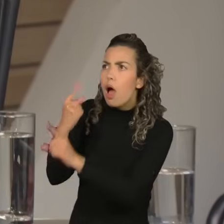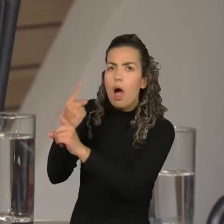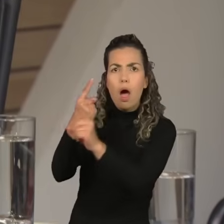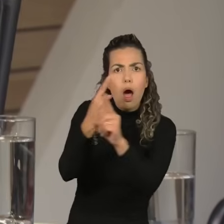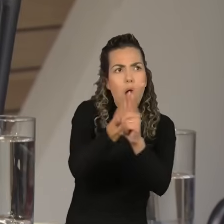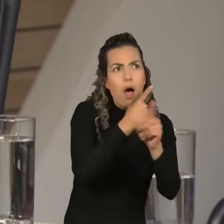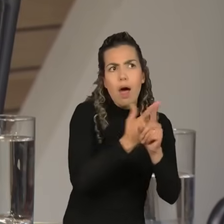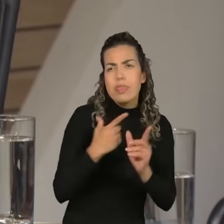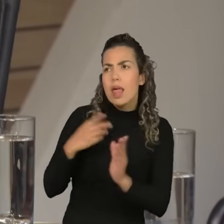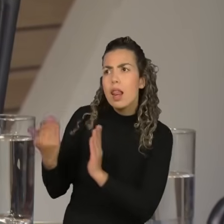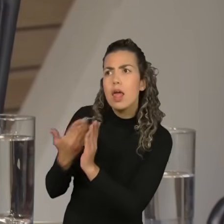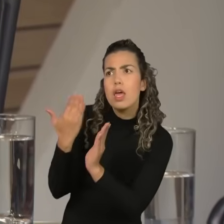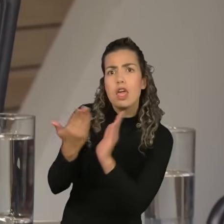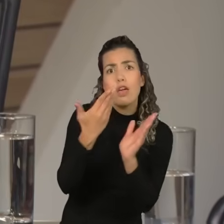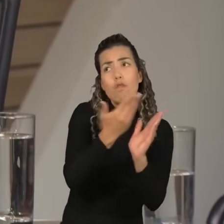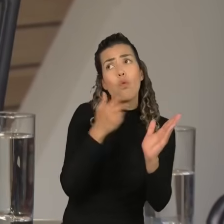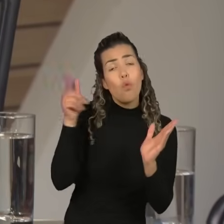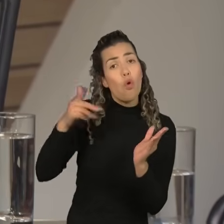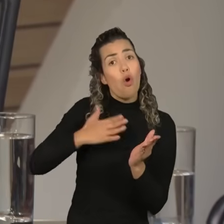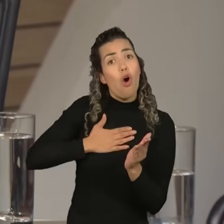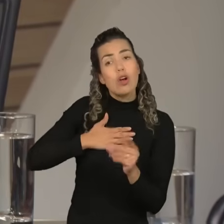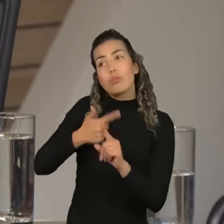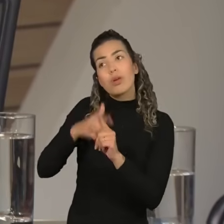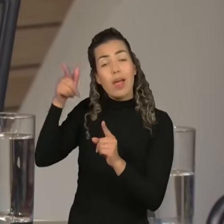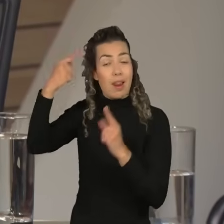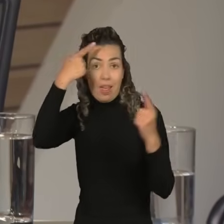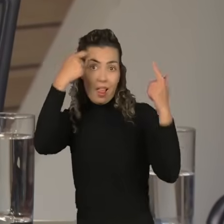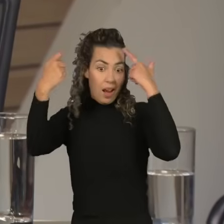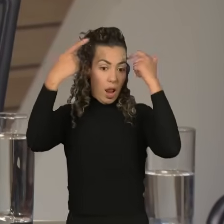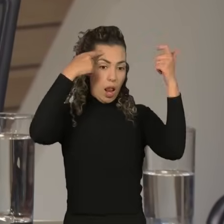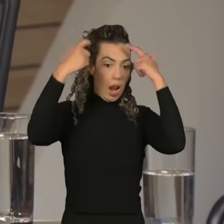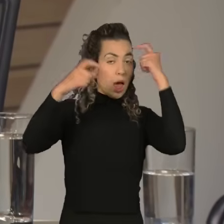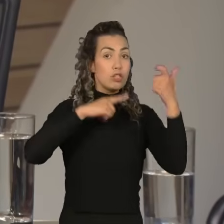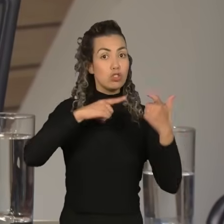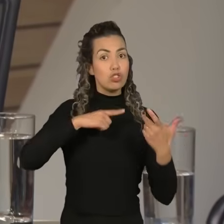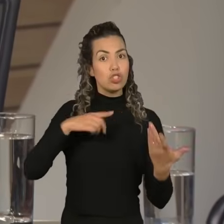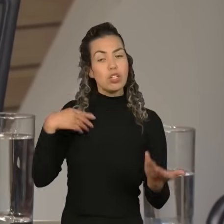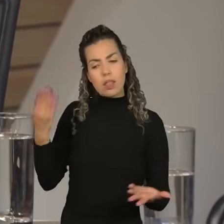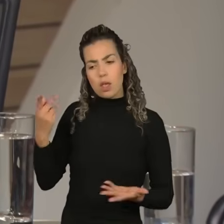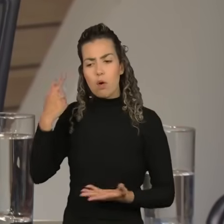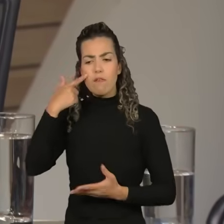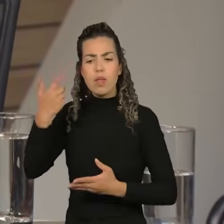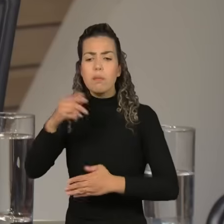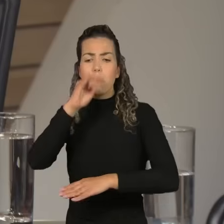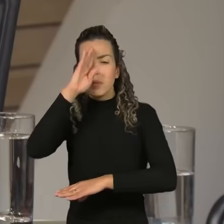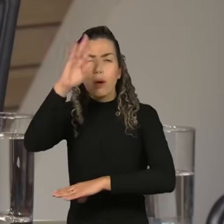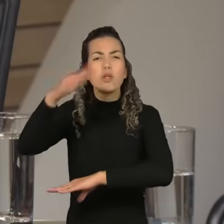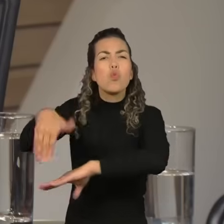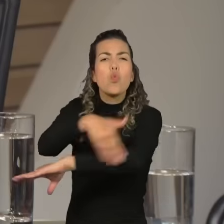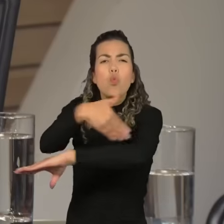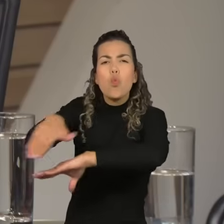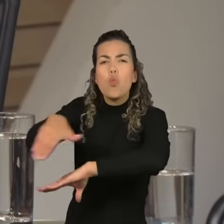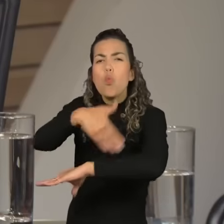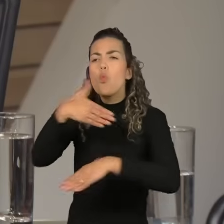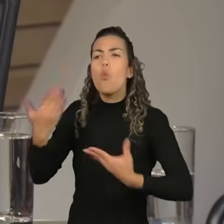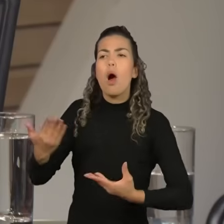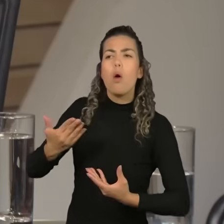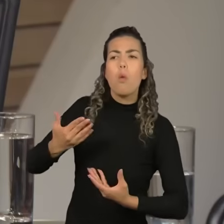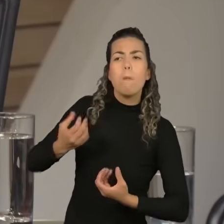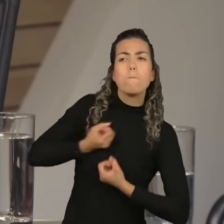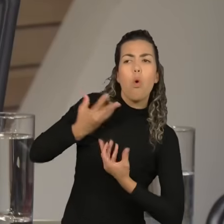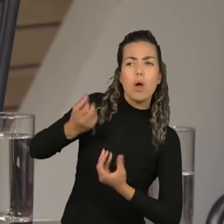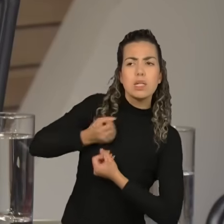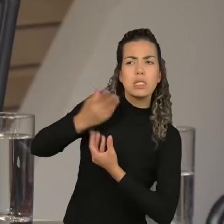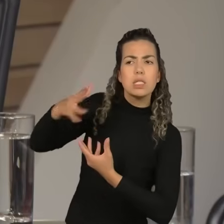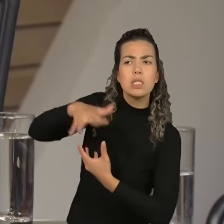vinha, de uma certa forma, para o que ele criava. E ele também estava atento à poesia das ruas, dos bares, né? Então, ele trazia isso.